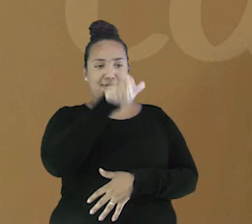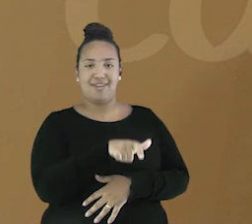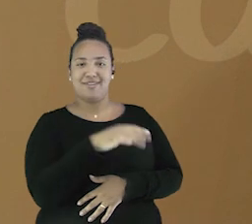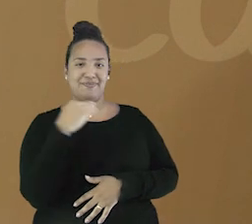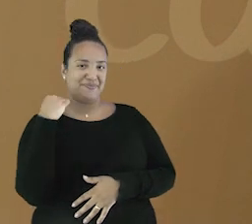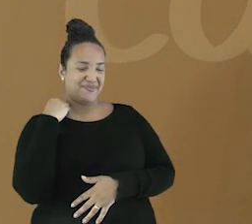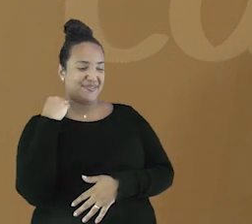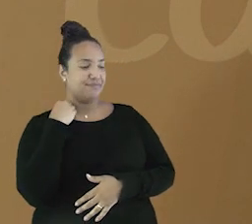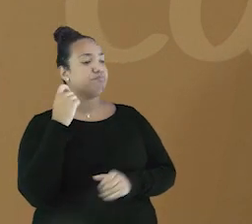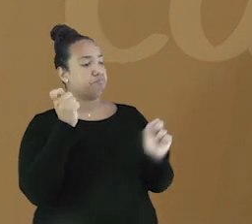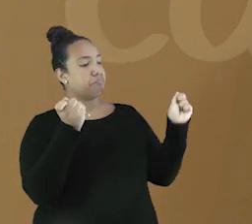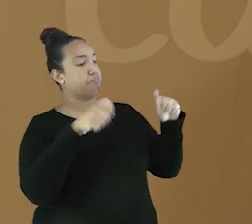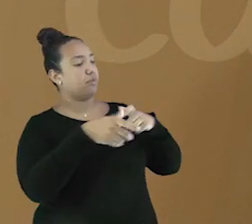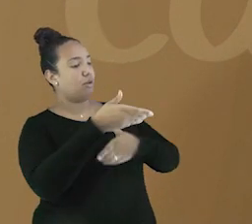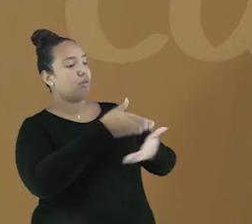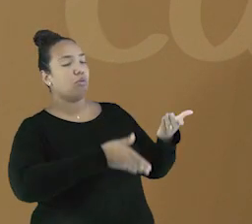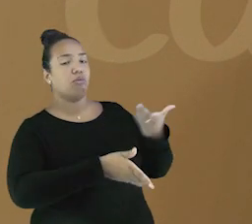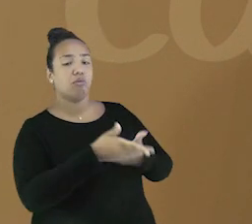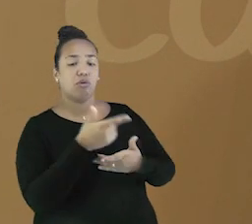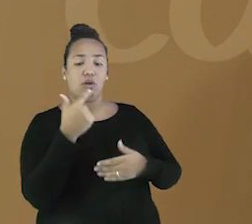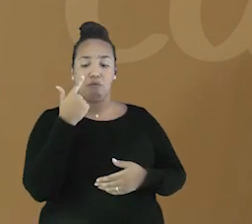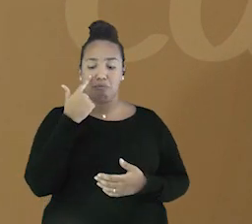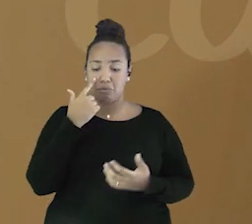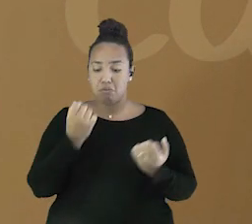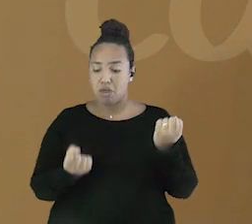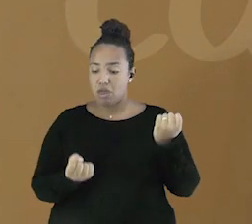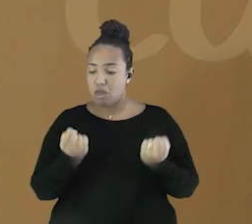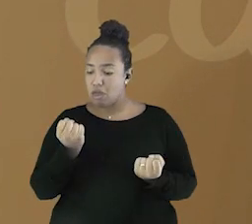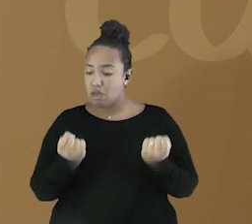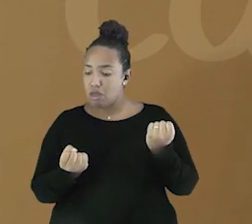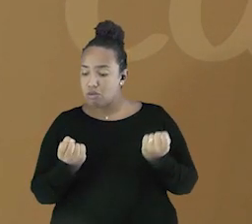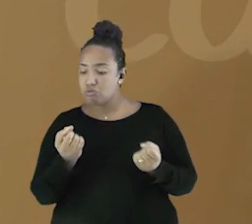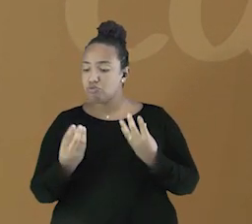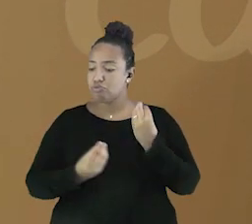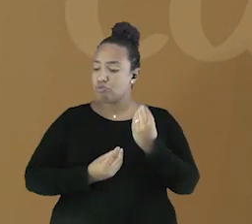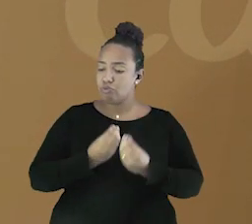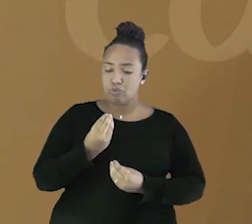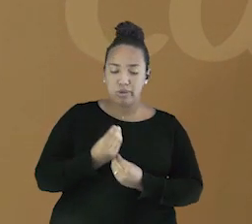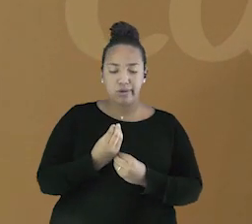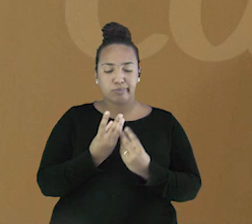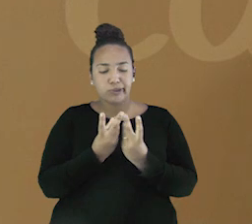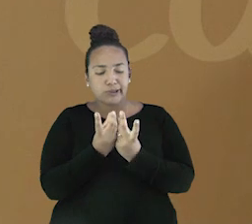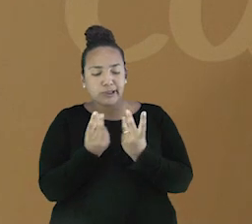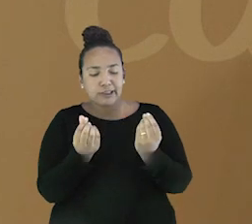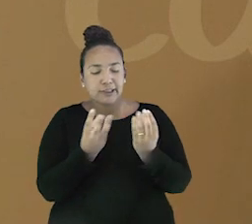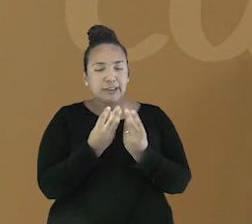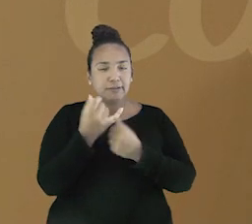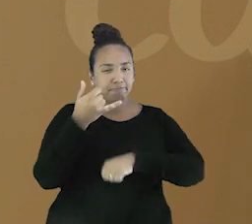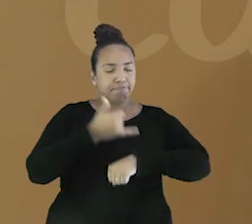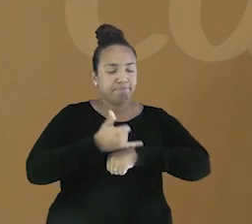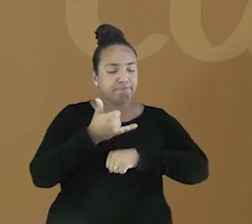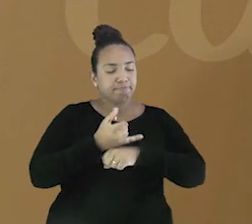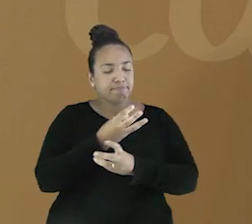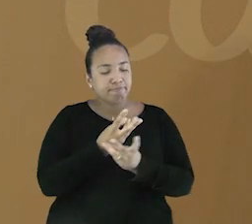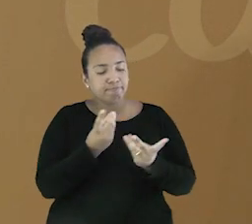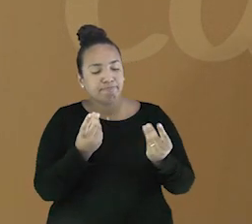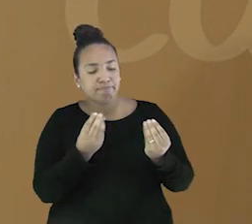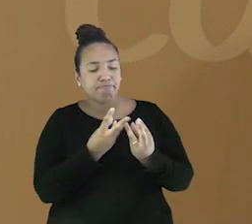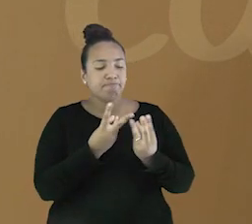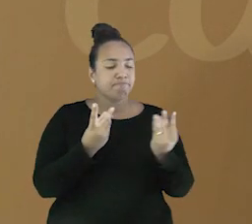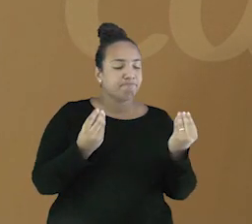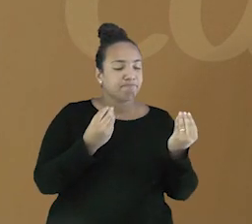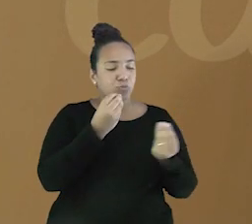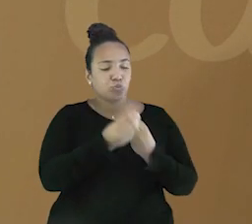nos mercados, faziam a pesagem das moedas, avaliavam a autenticidade e até a qualidade dos metais em troca de uma espécie